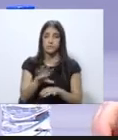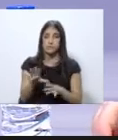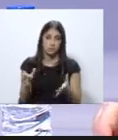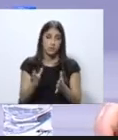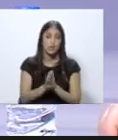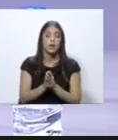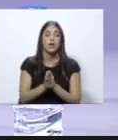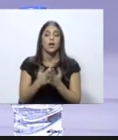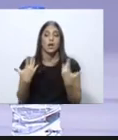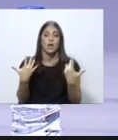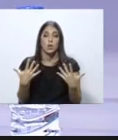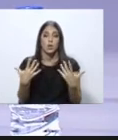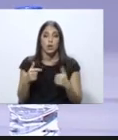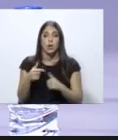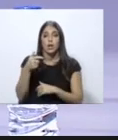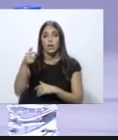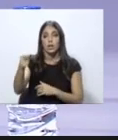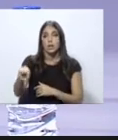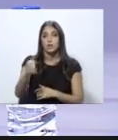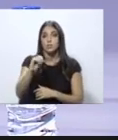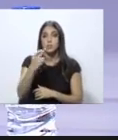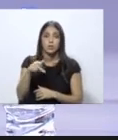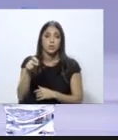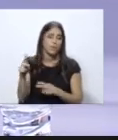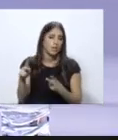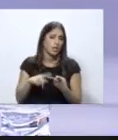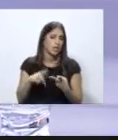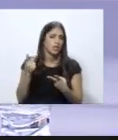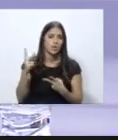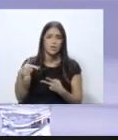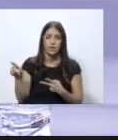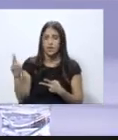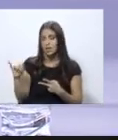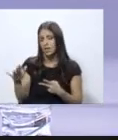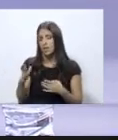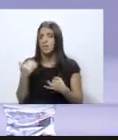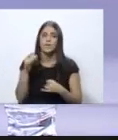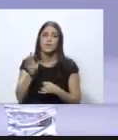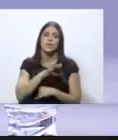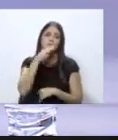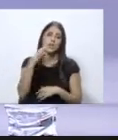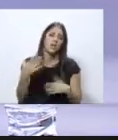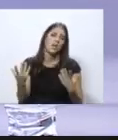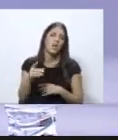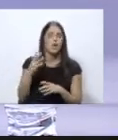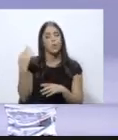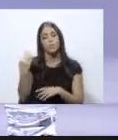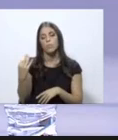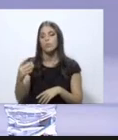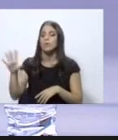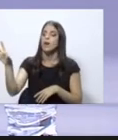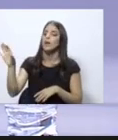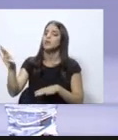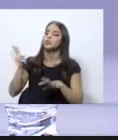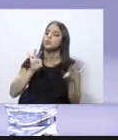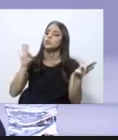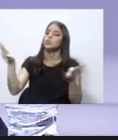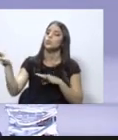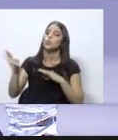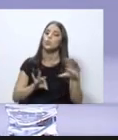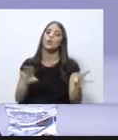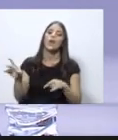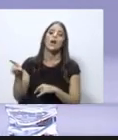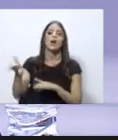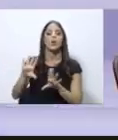dizer que, e na TVI também, vão já dizer que o Porto anda às sobras. Pois, mas sobras destes clubes devem ter um bom cartão de visita. Eu